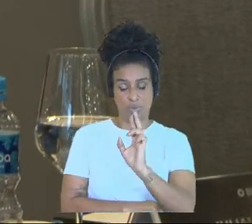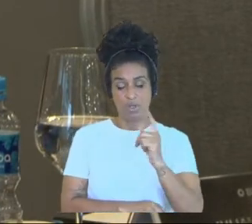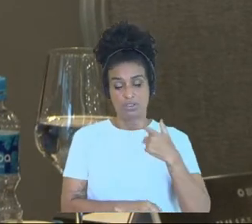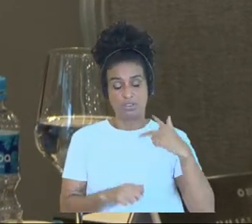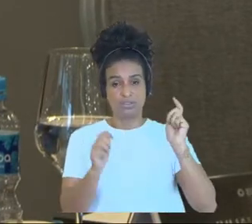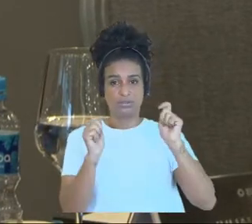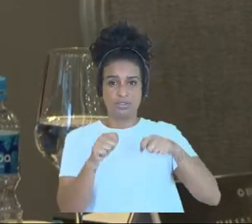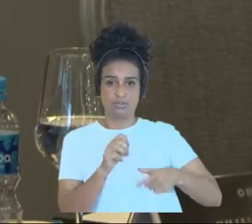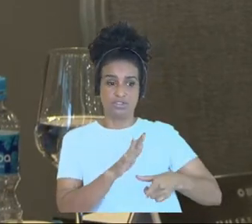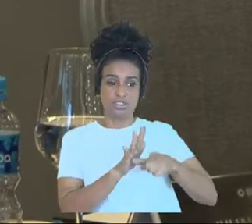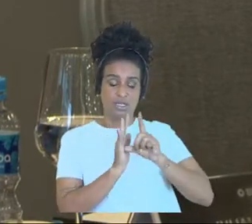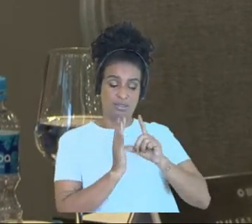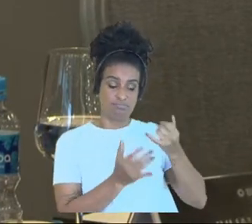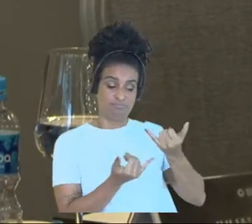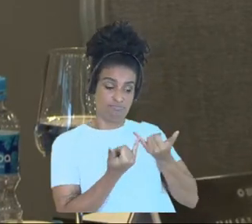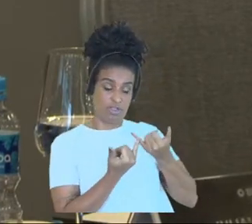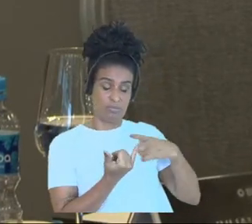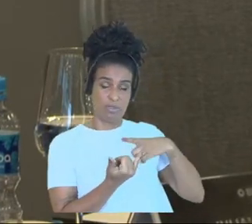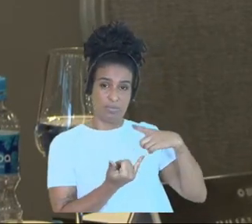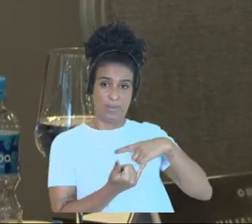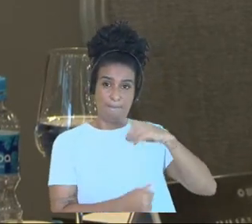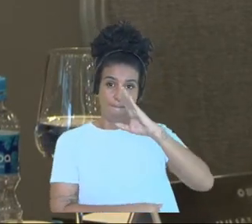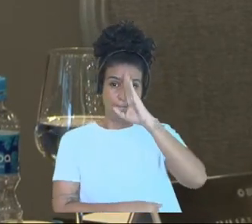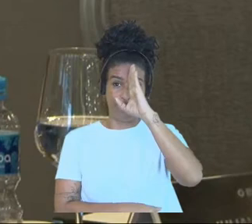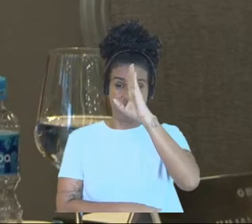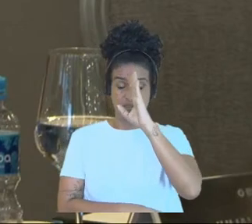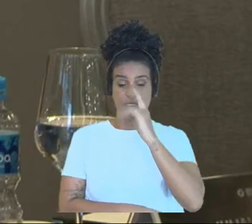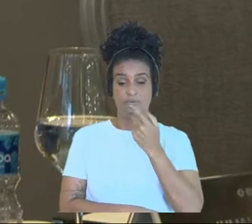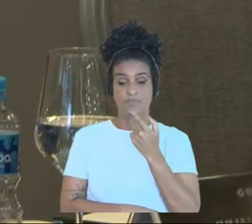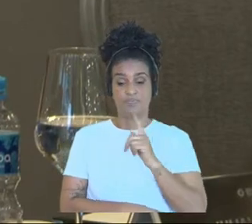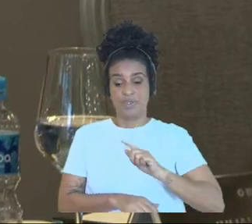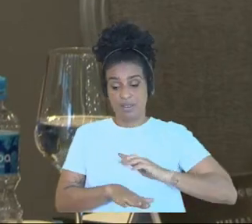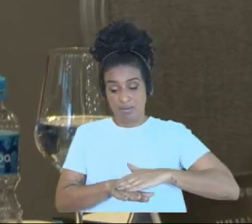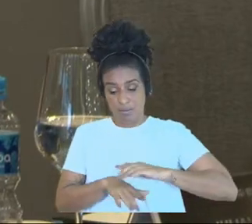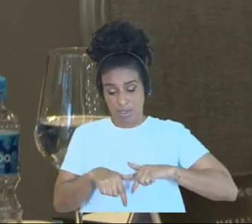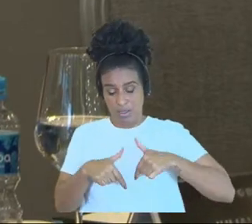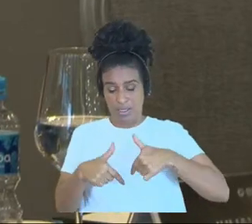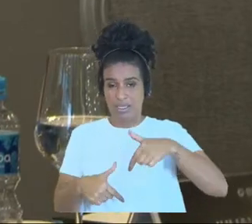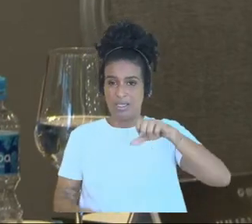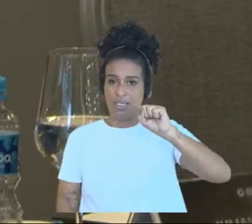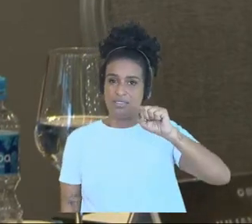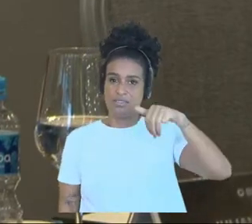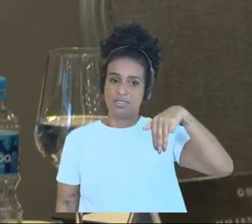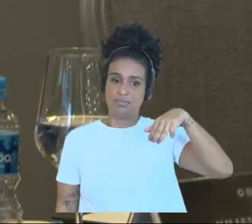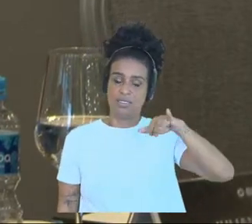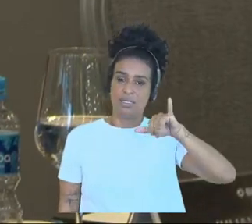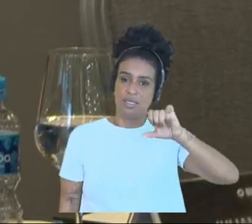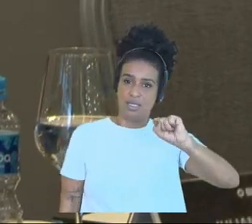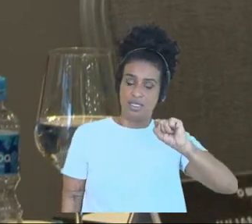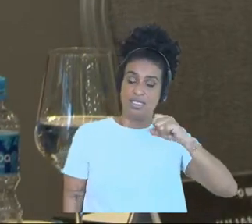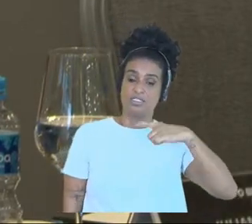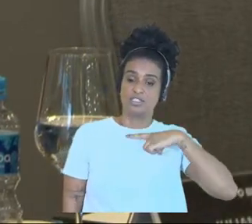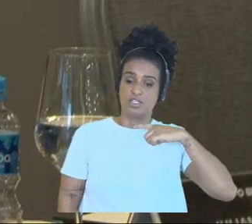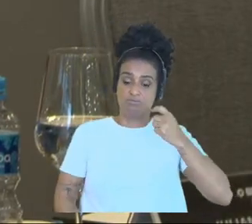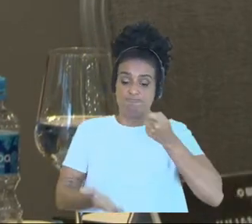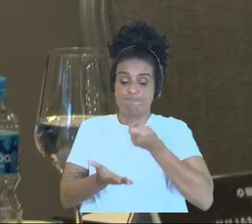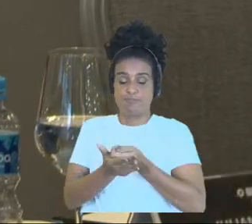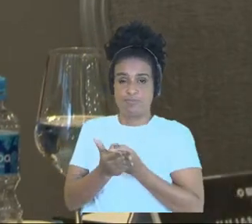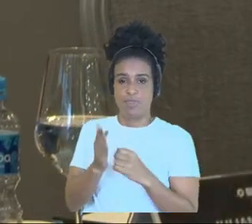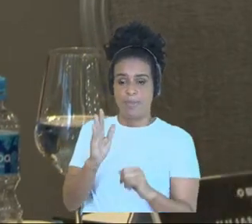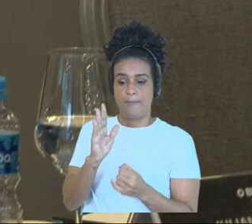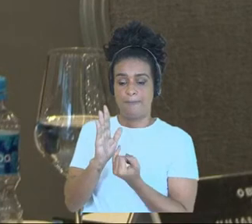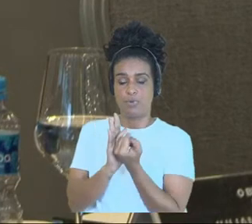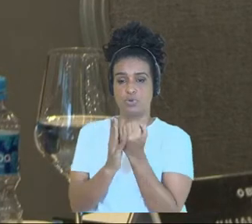foi feita para mim. Quando a gente fala principalmente da recente decisão do ICMS, que limitou a alíquota em cima dos